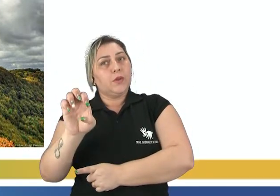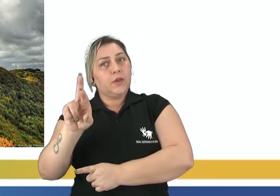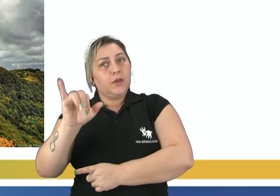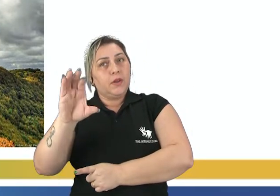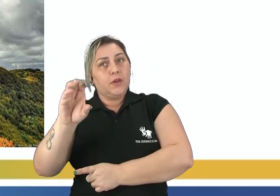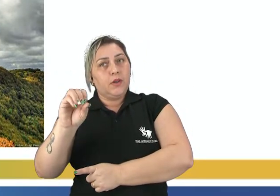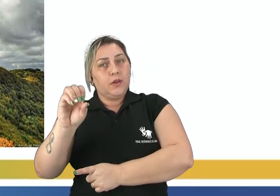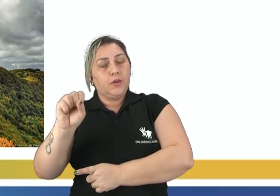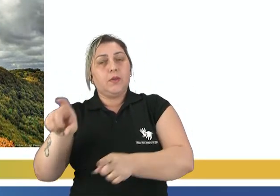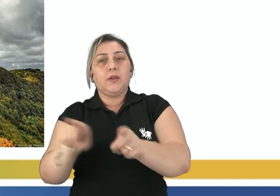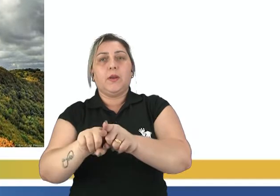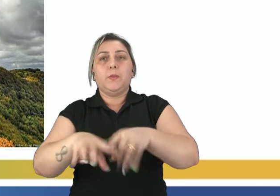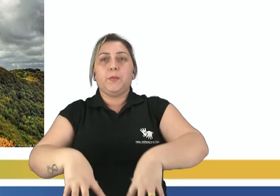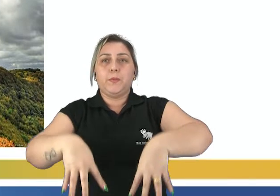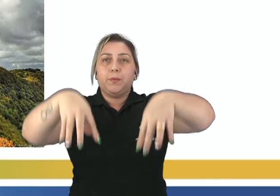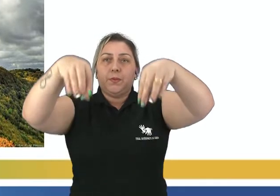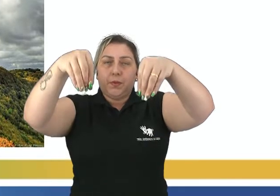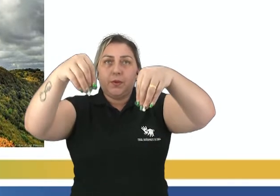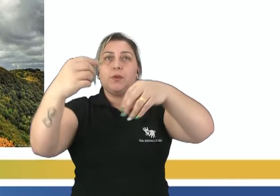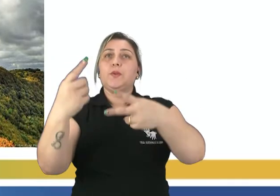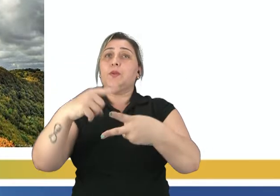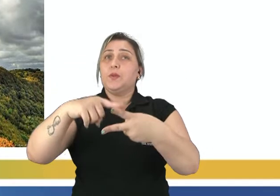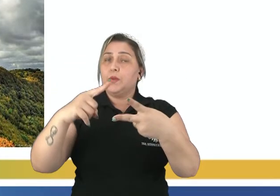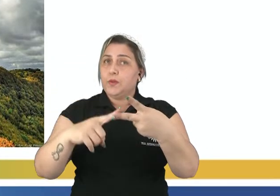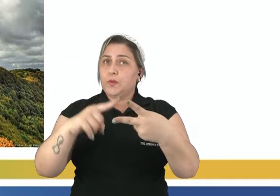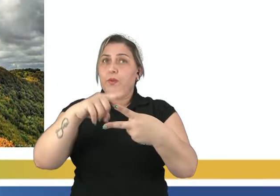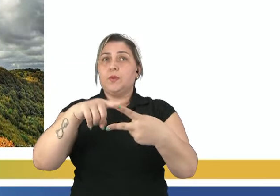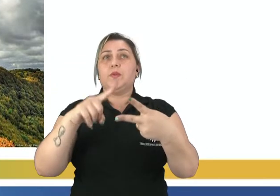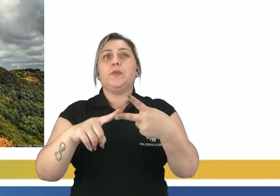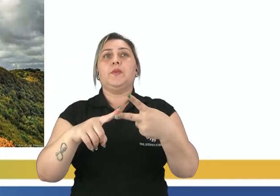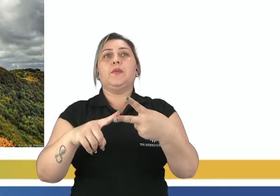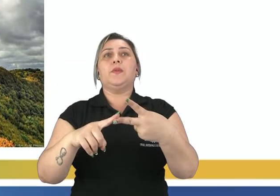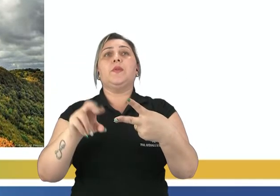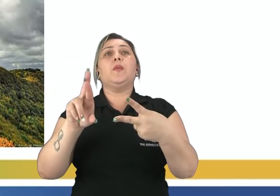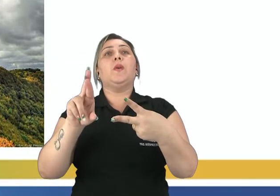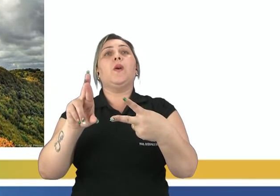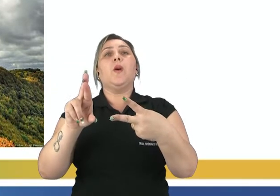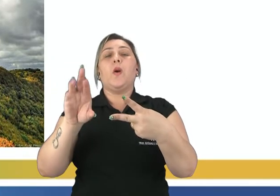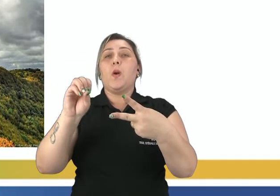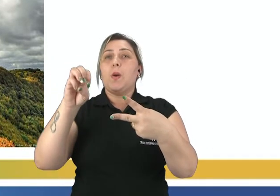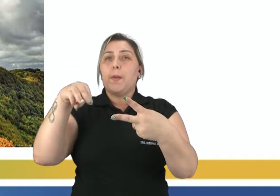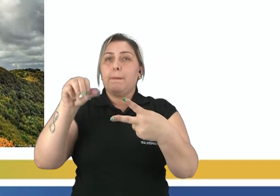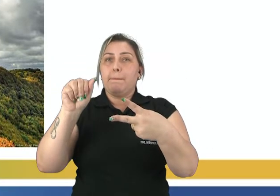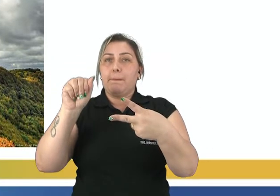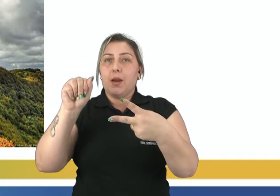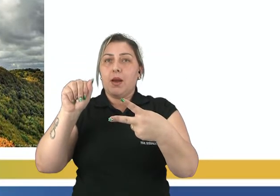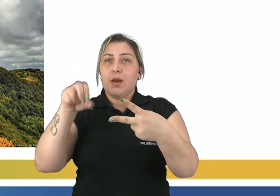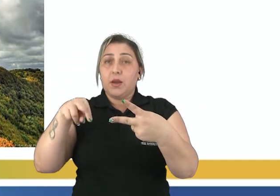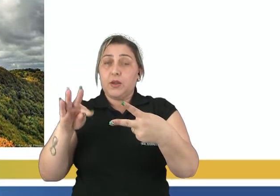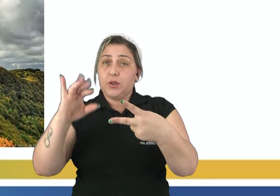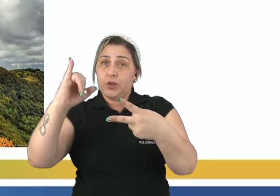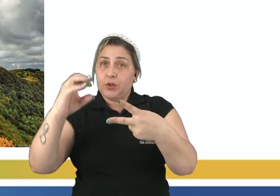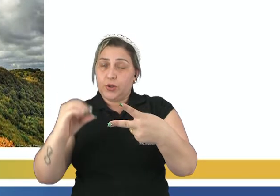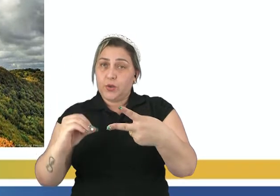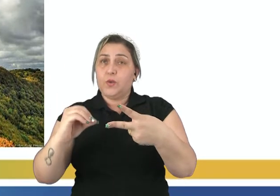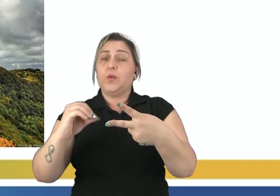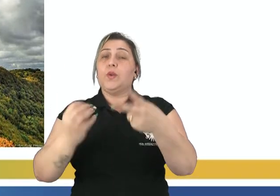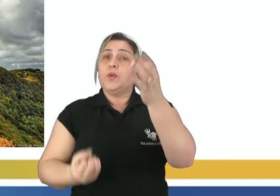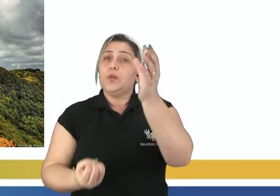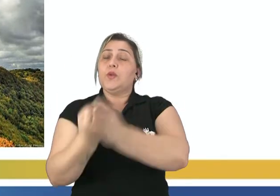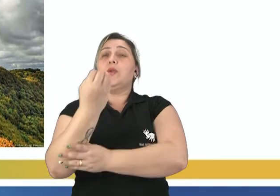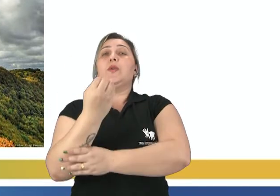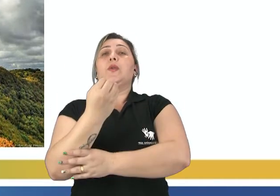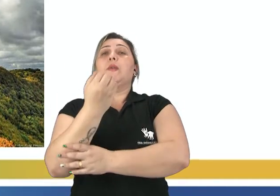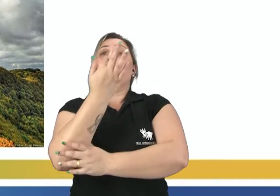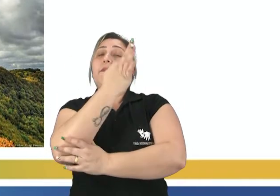catedrais. Dois estilos predominaram as construções, que seriam o estilo romântico, que surgiu na França e Itália entre os séculos XI